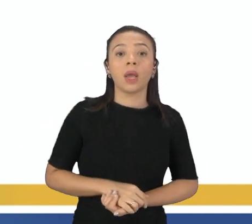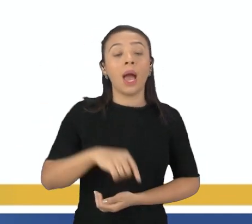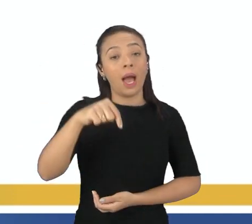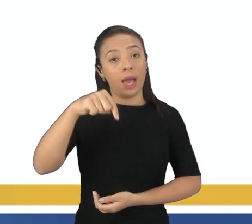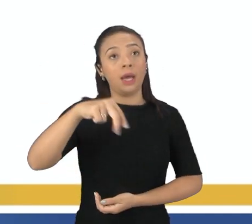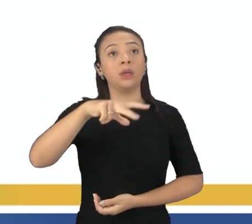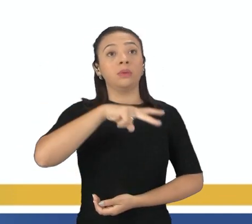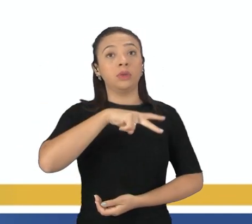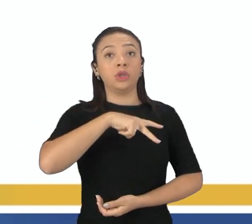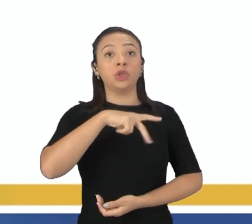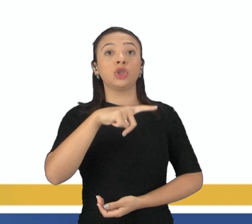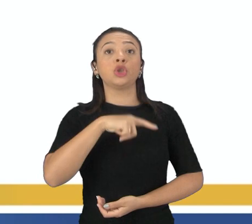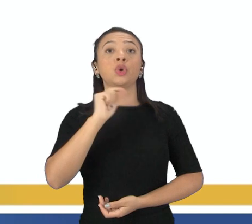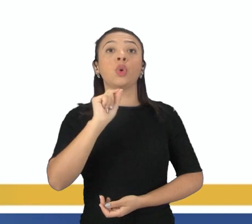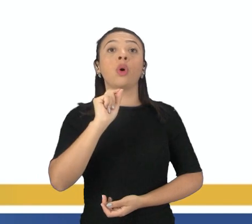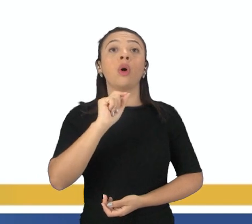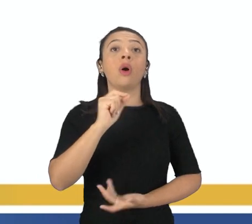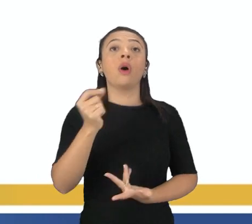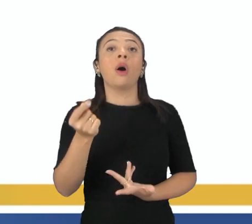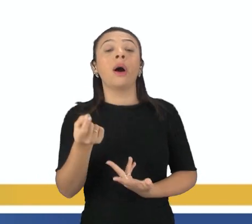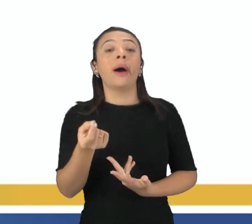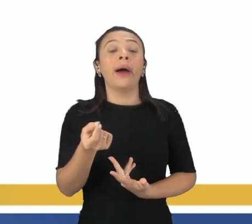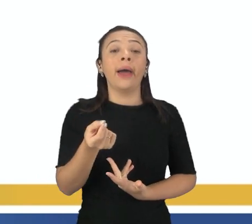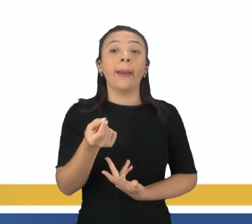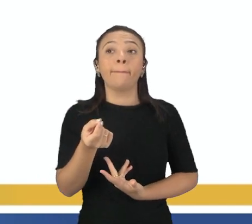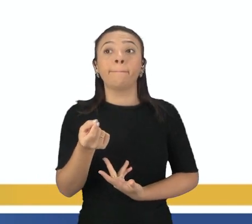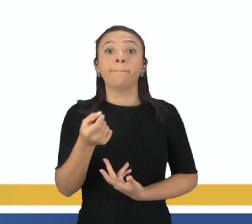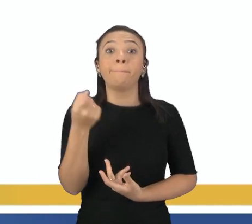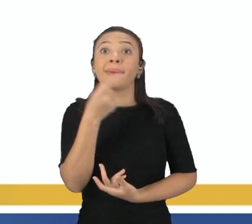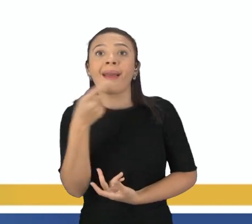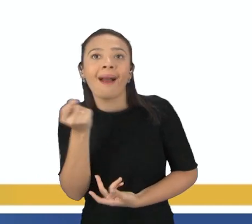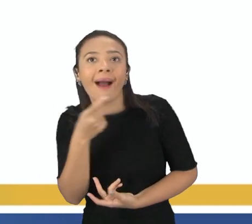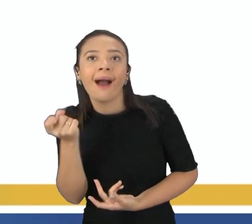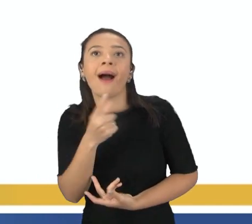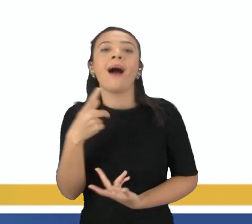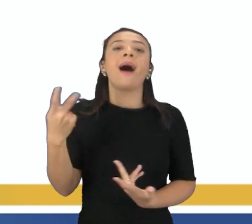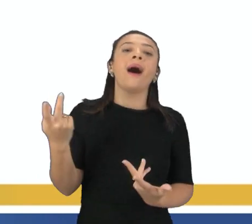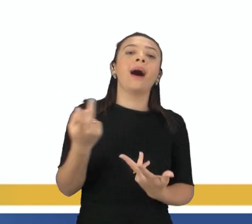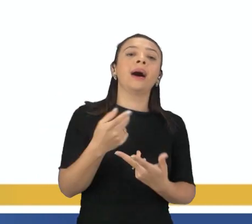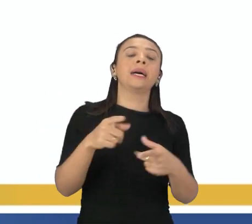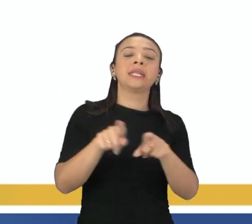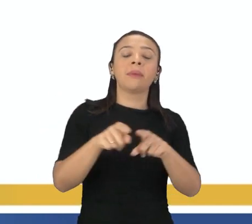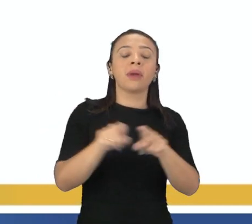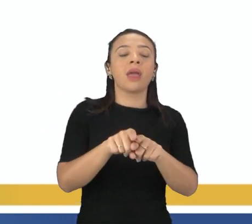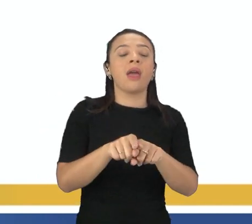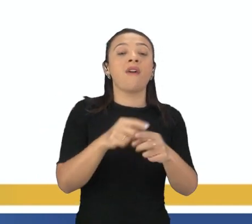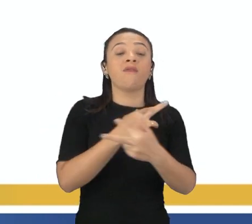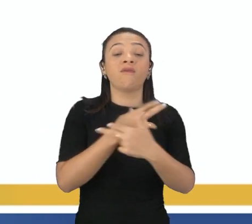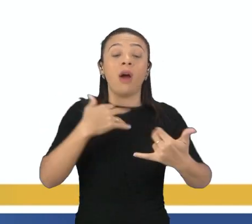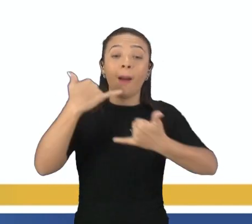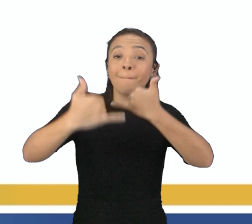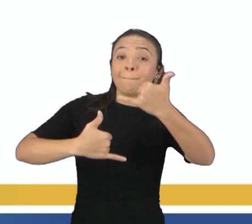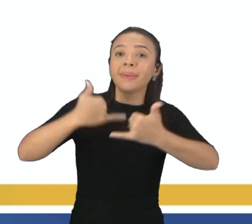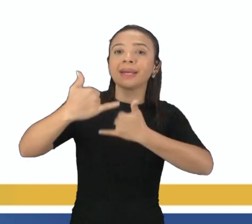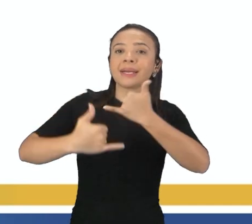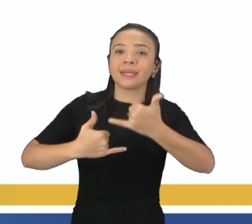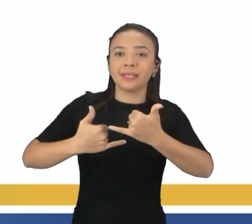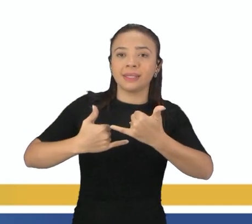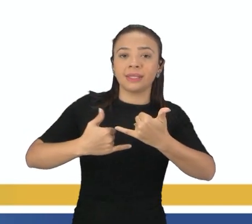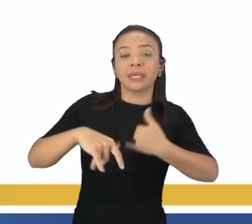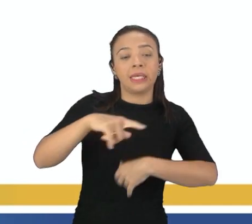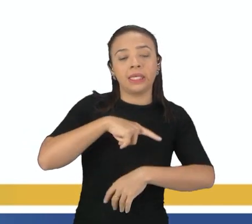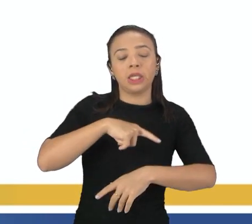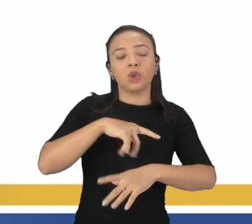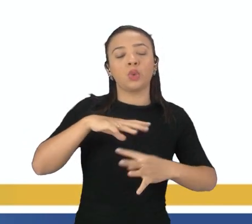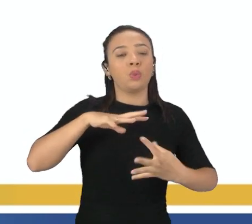para o Brasil os versos, adivinhas, parlendas e grande parte dos jogos tradicionais populares do mundo, como os